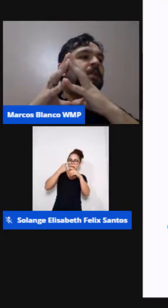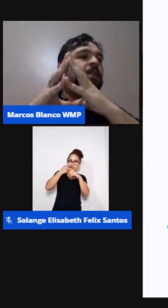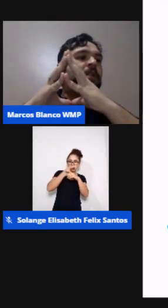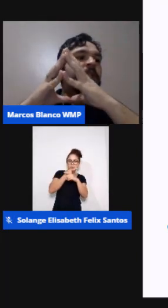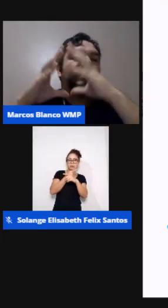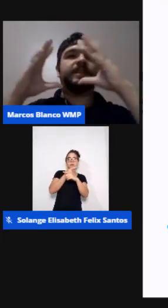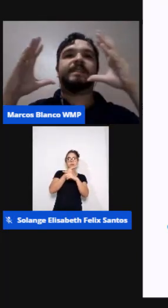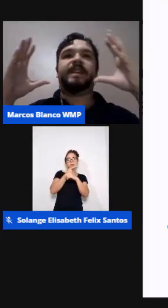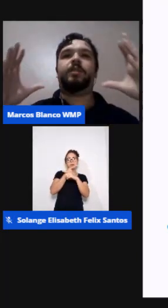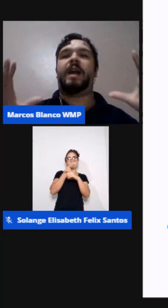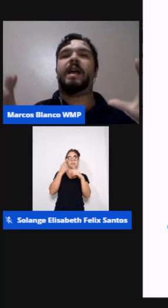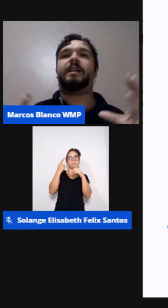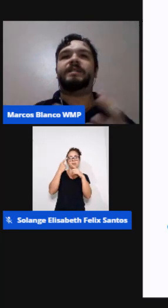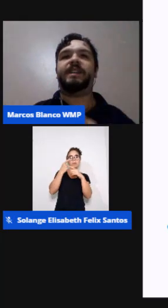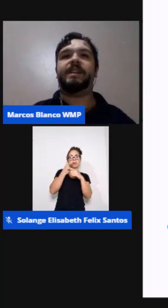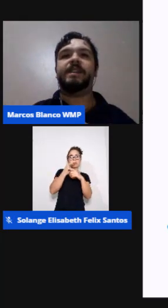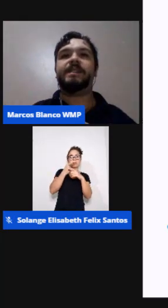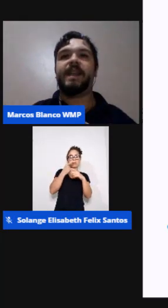de